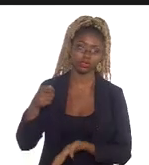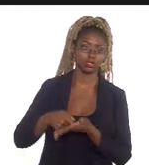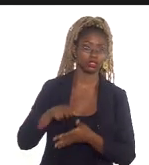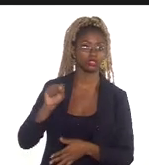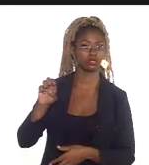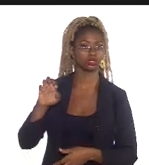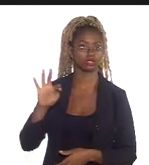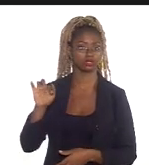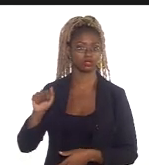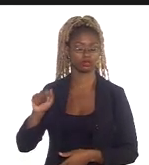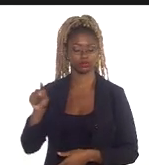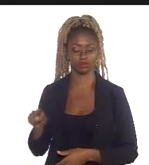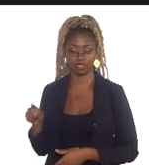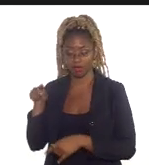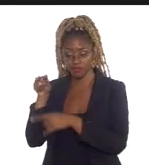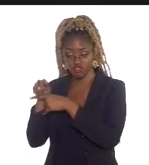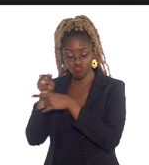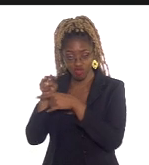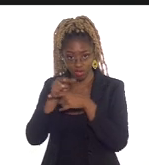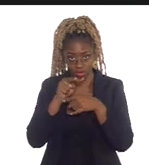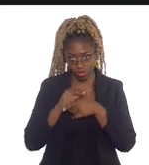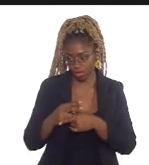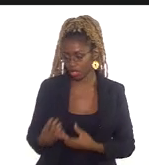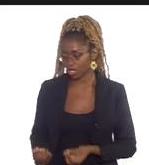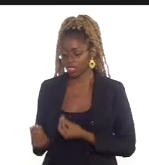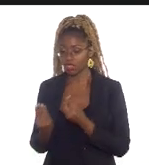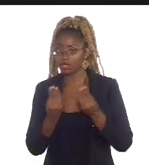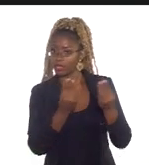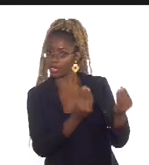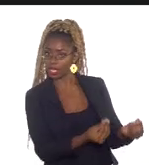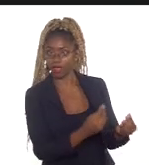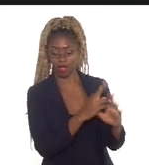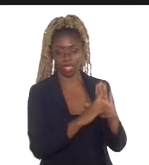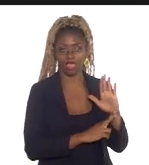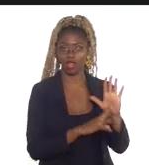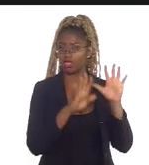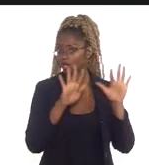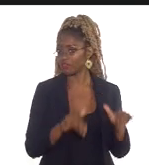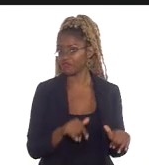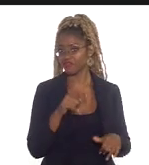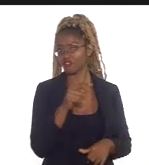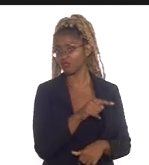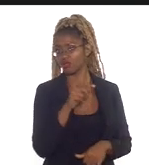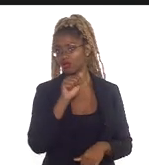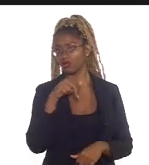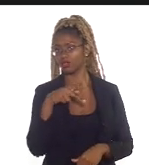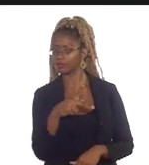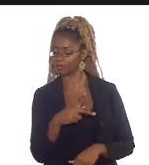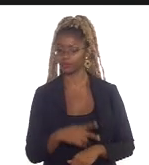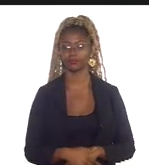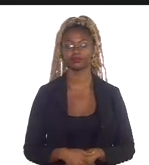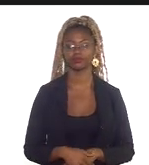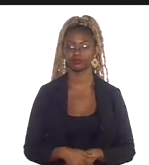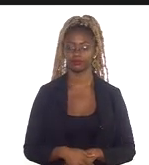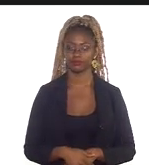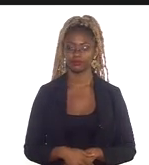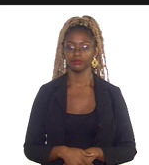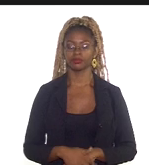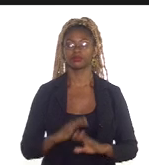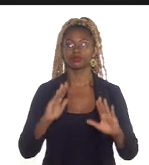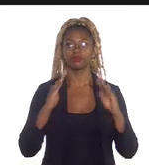é fiscalizar e entregar um relatório fechado para a ANP. A ANP, quando for fazer